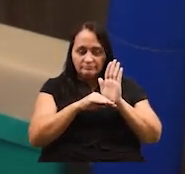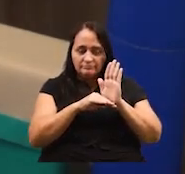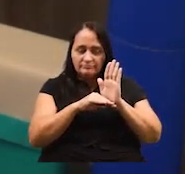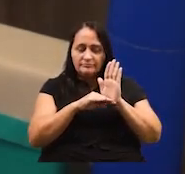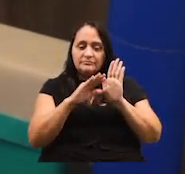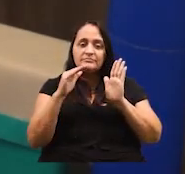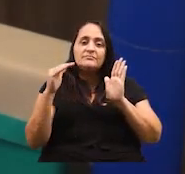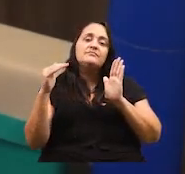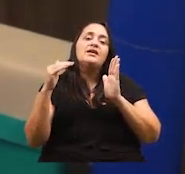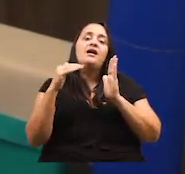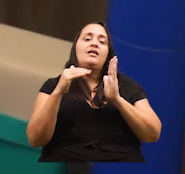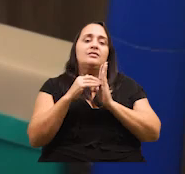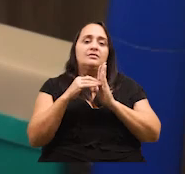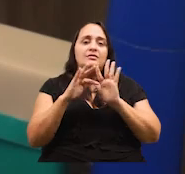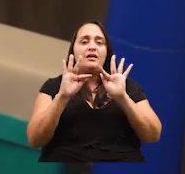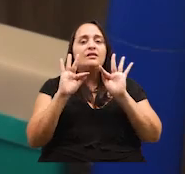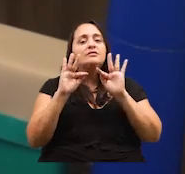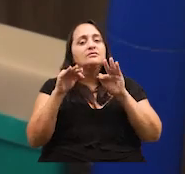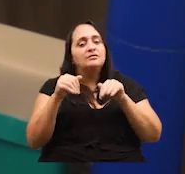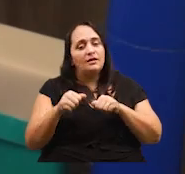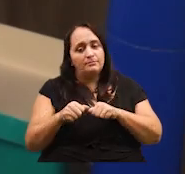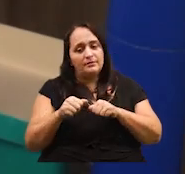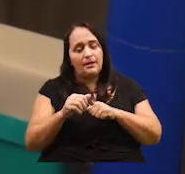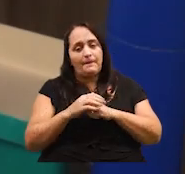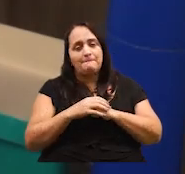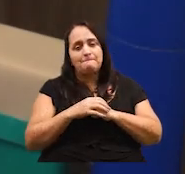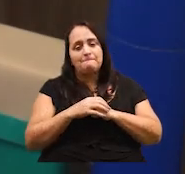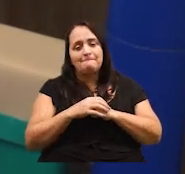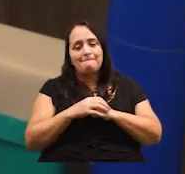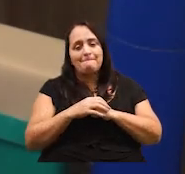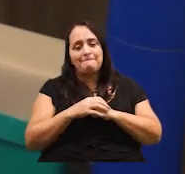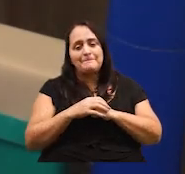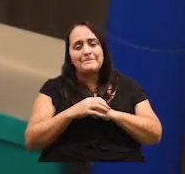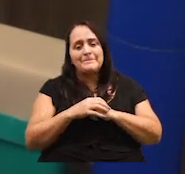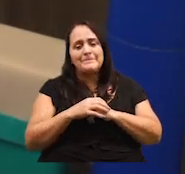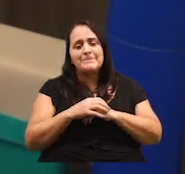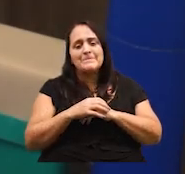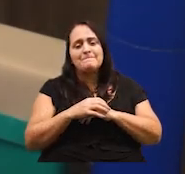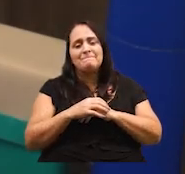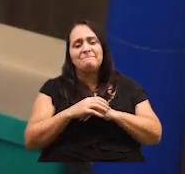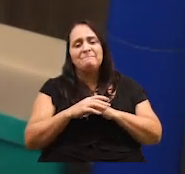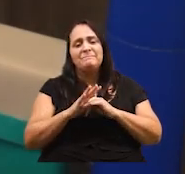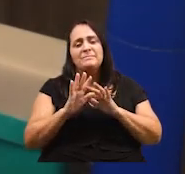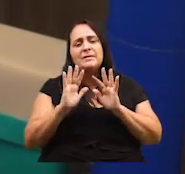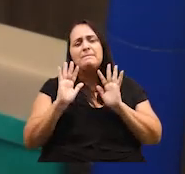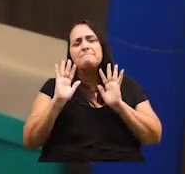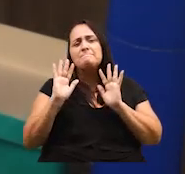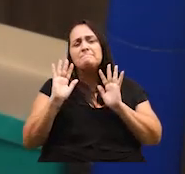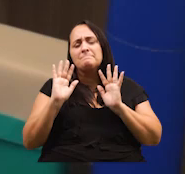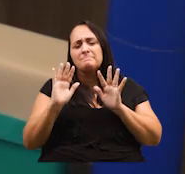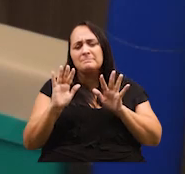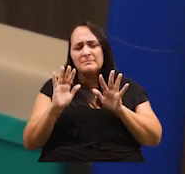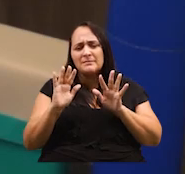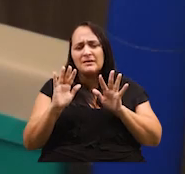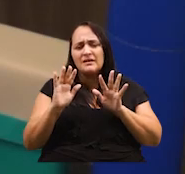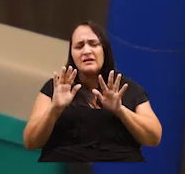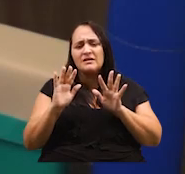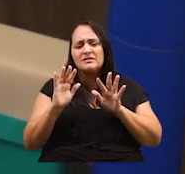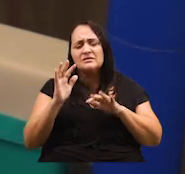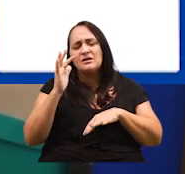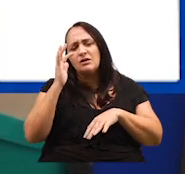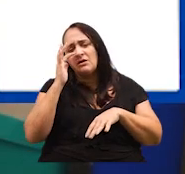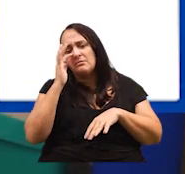até terminar a receita, tá bom? Agora, para ficar bem mais claro para você, observe